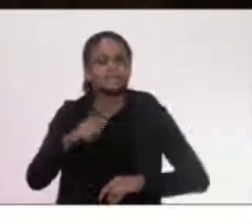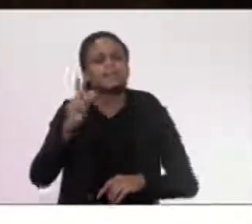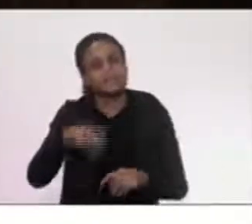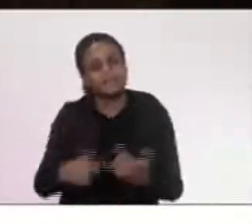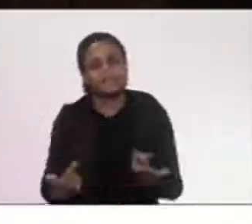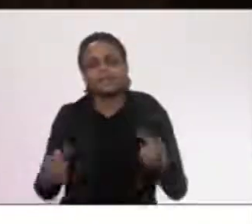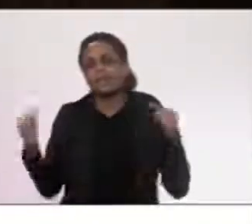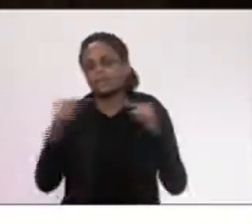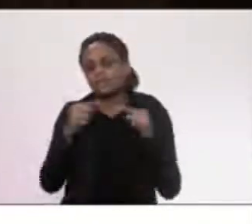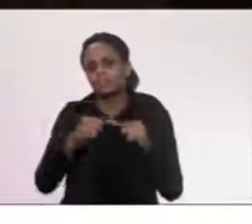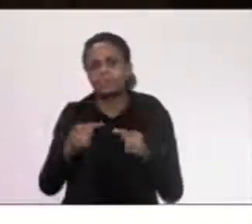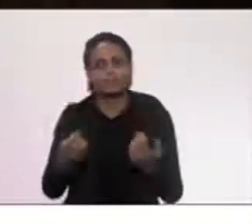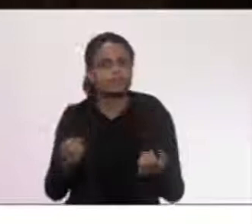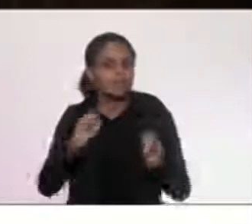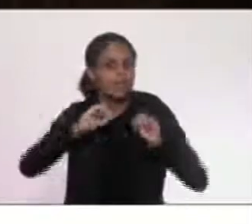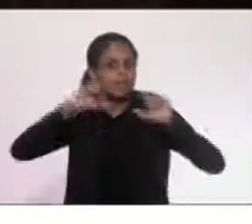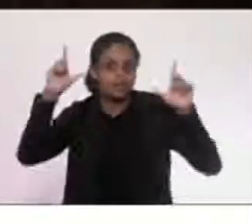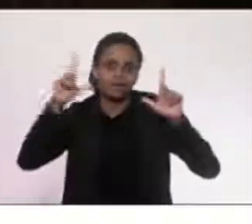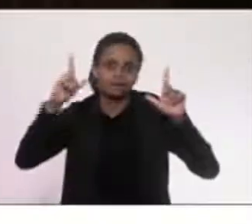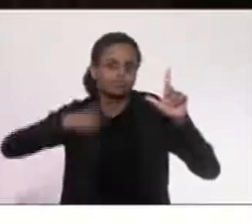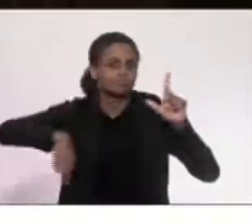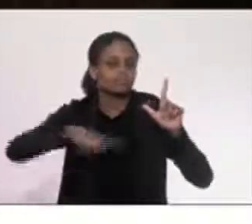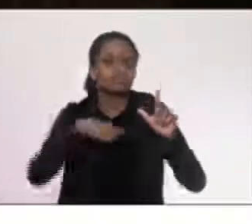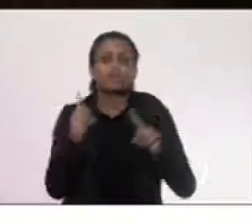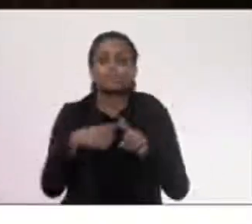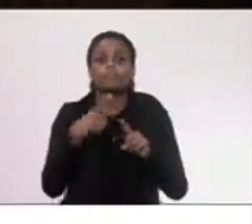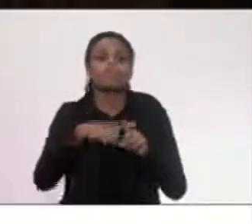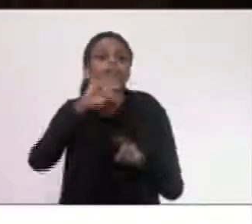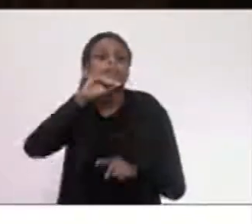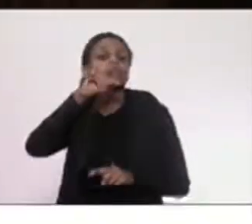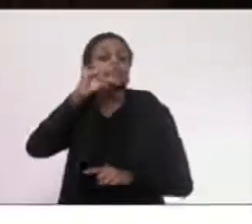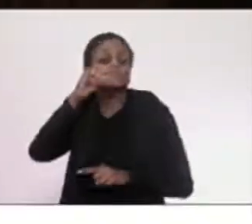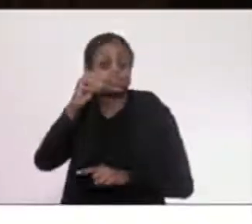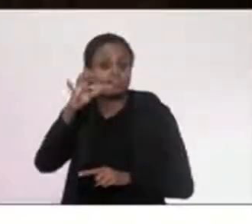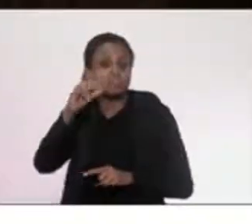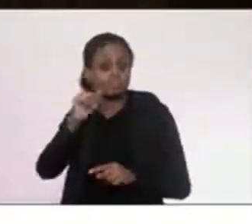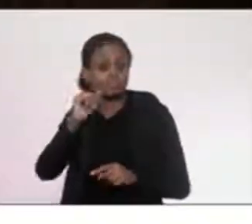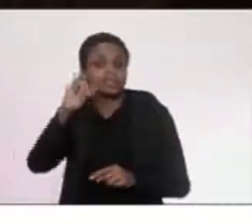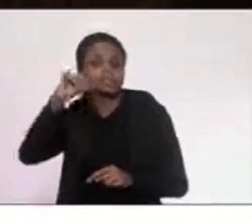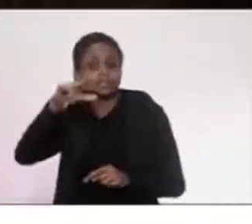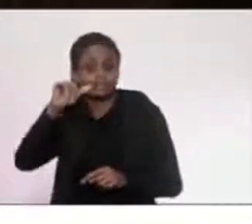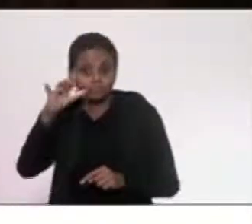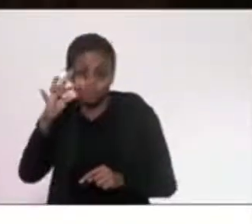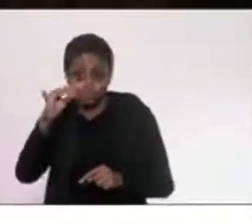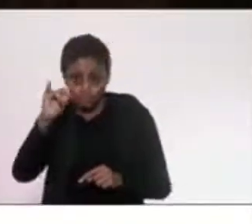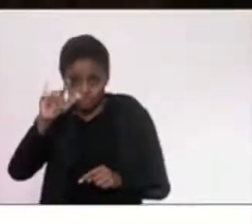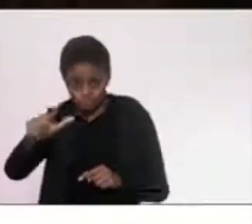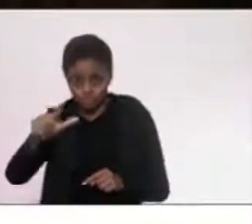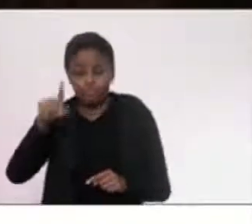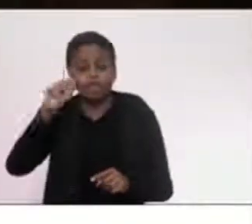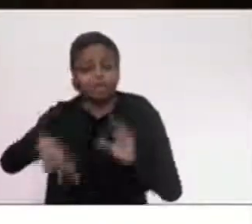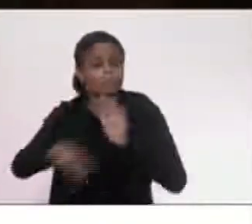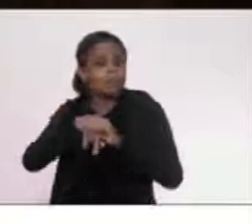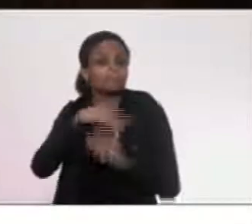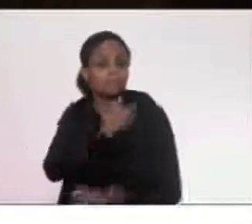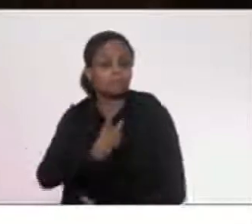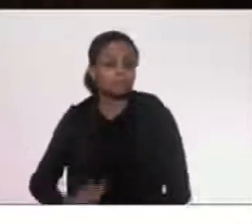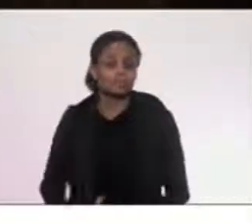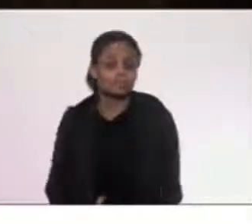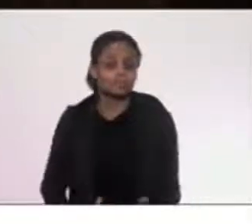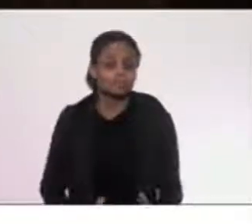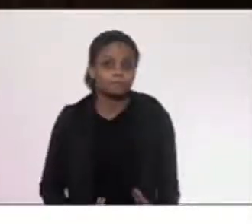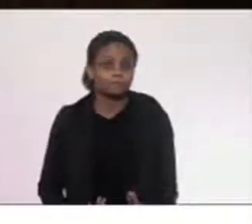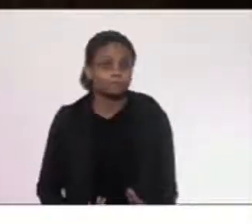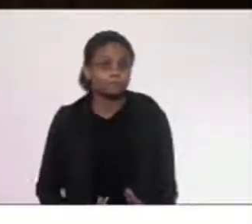referência muito óbvia para a gente, porque os idiotas inúteis estão nesse governo. Afinal,